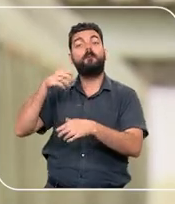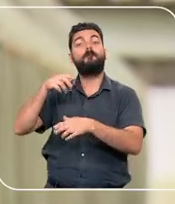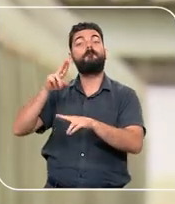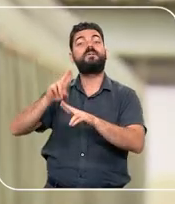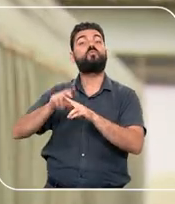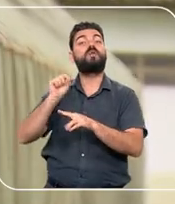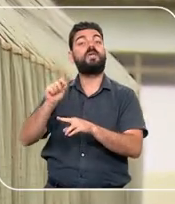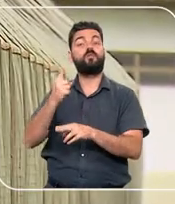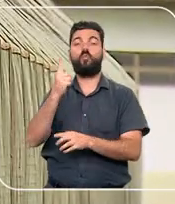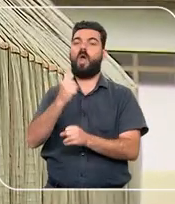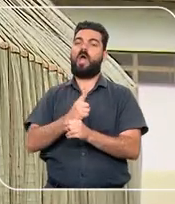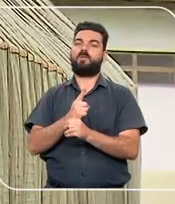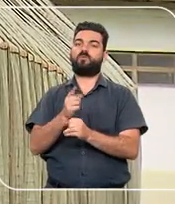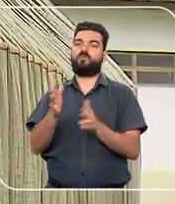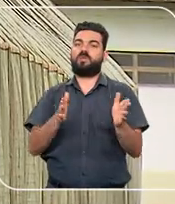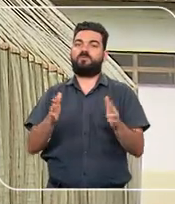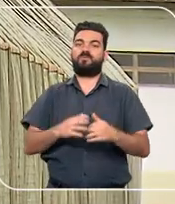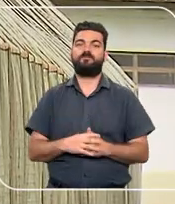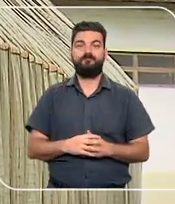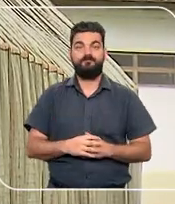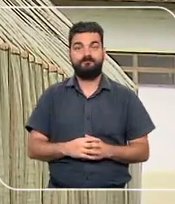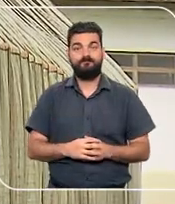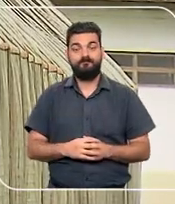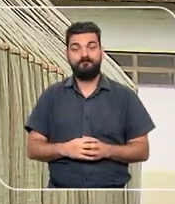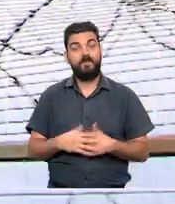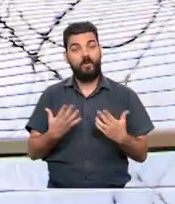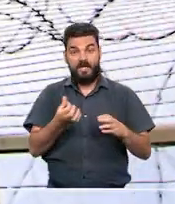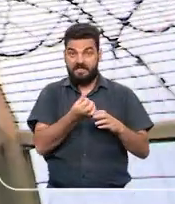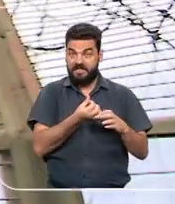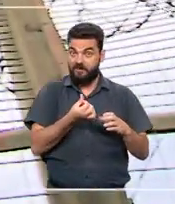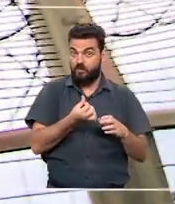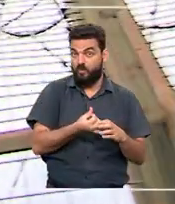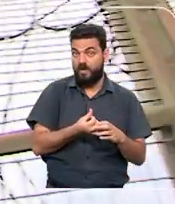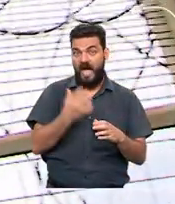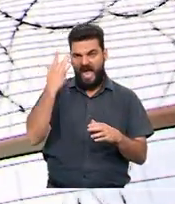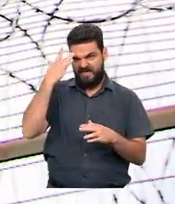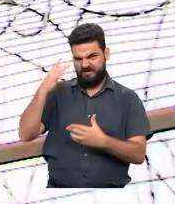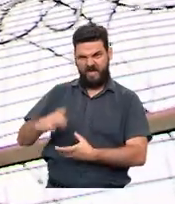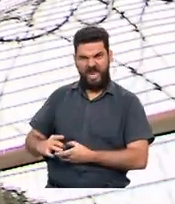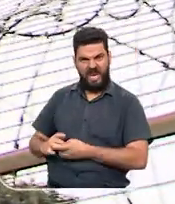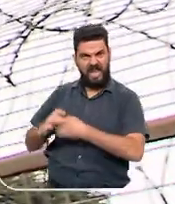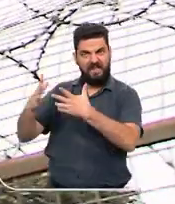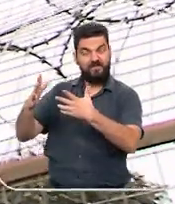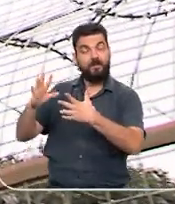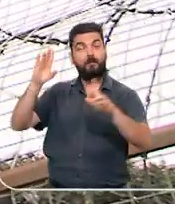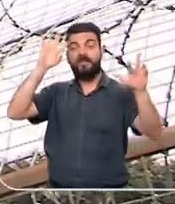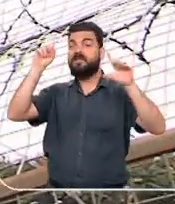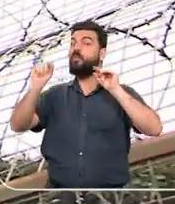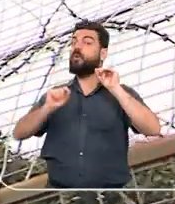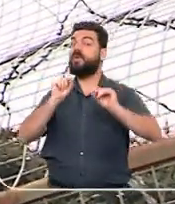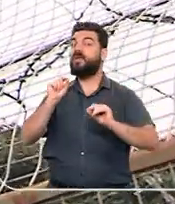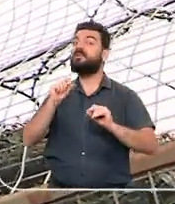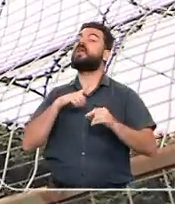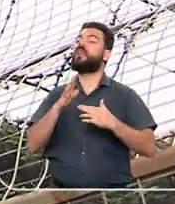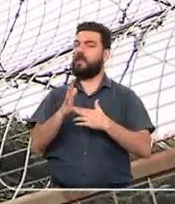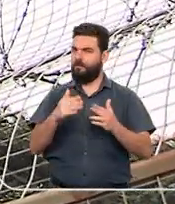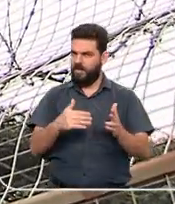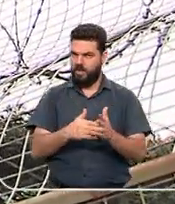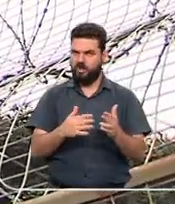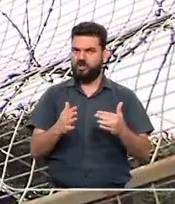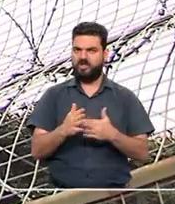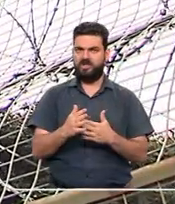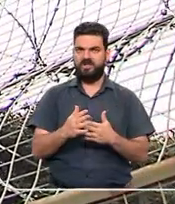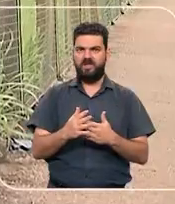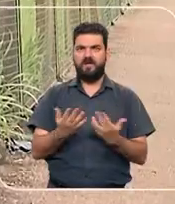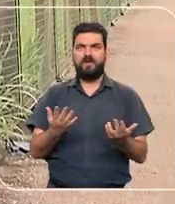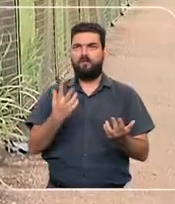condenadas até a publicação do ato normativo para a sexta turma o indulto deve ser interpretado de forma